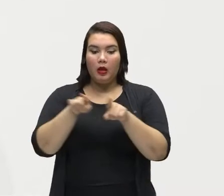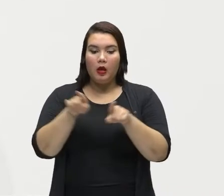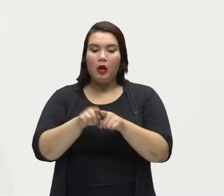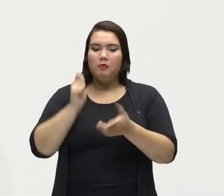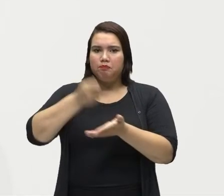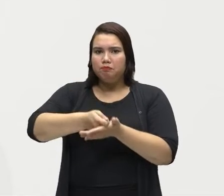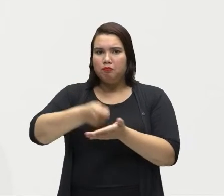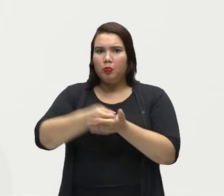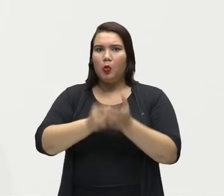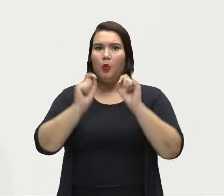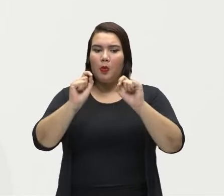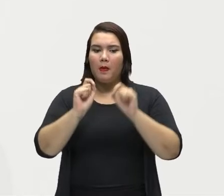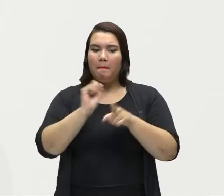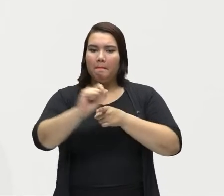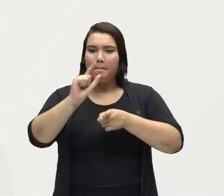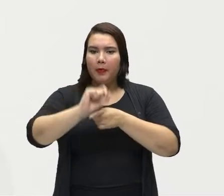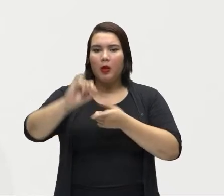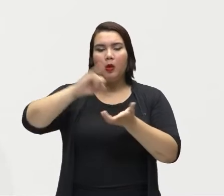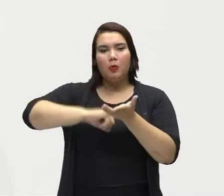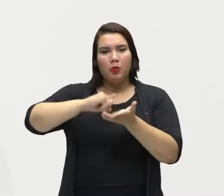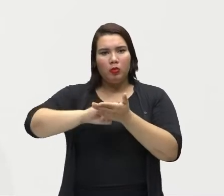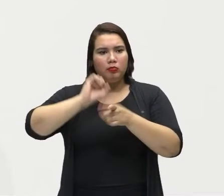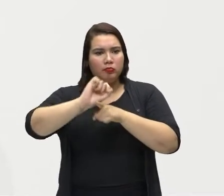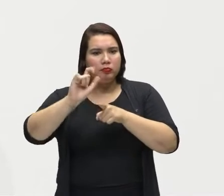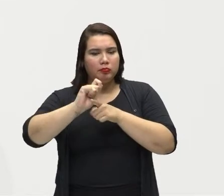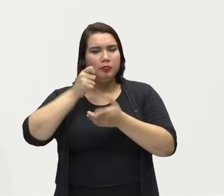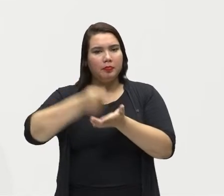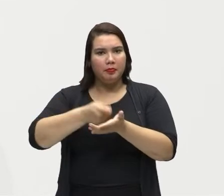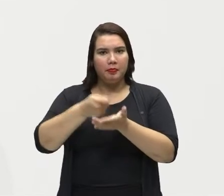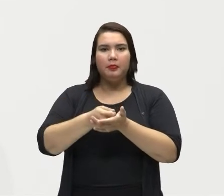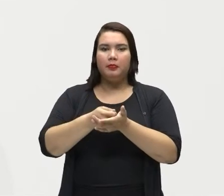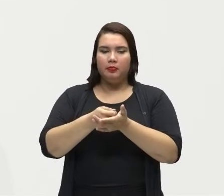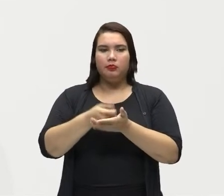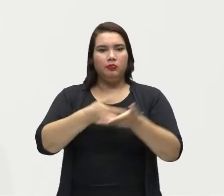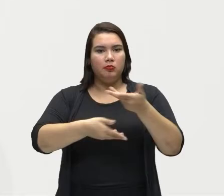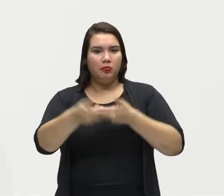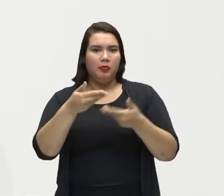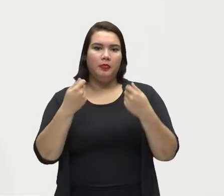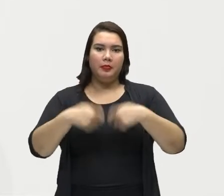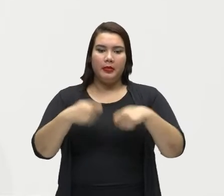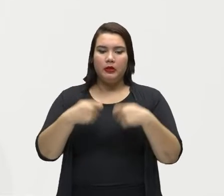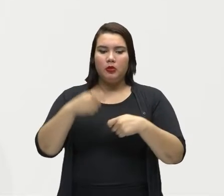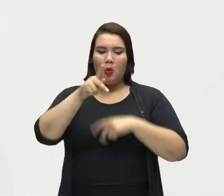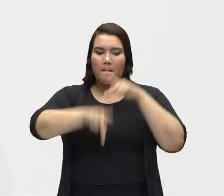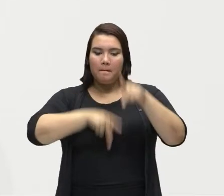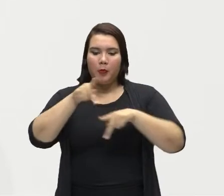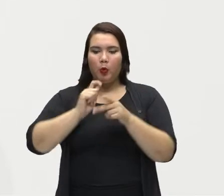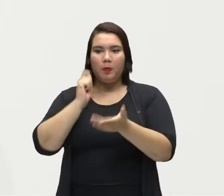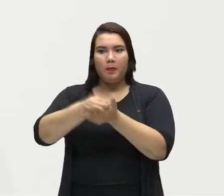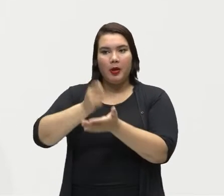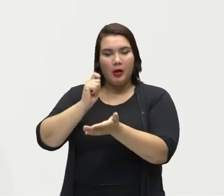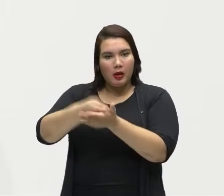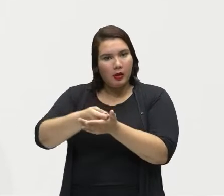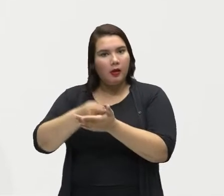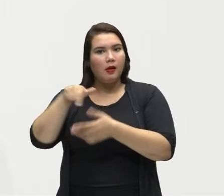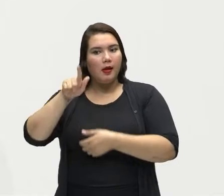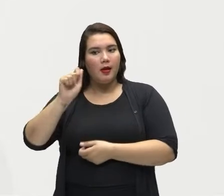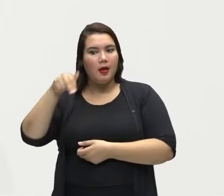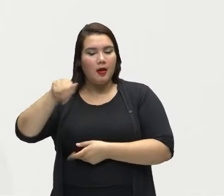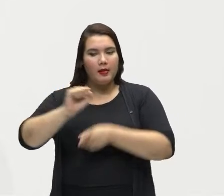dos povos vizinhos em troca de proteção. Os povos vizinhos eram obrigados a pagar impostos a Gana